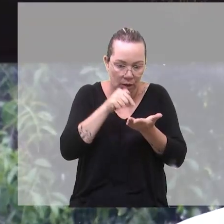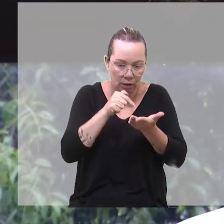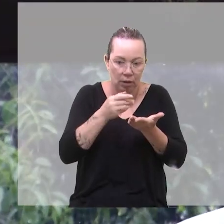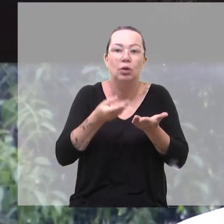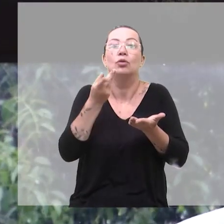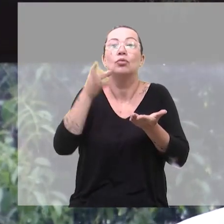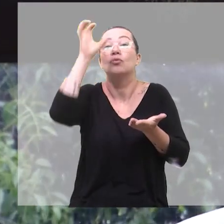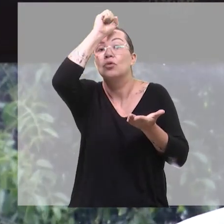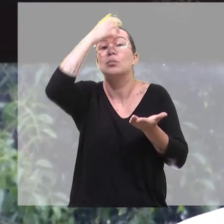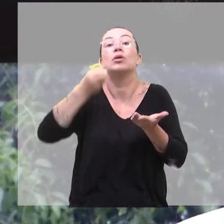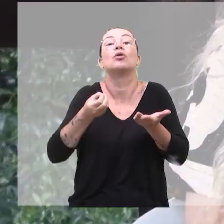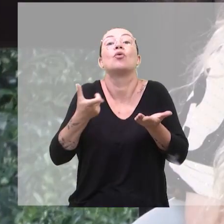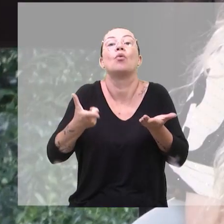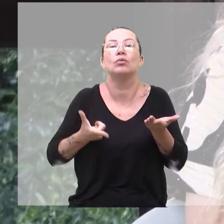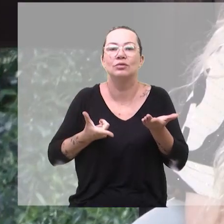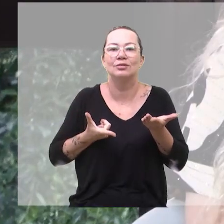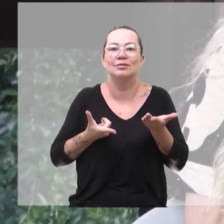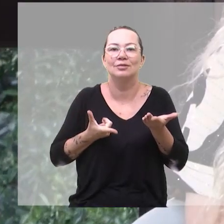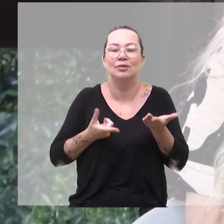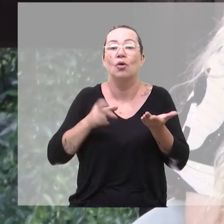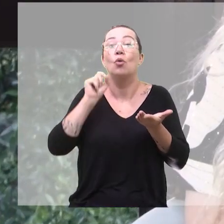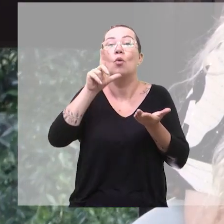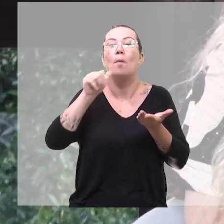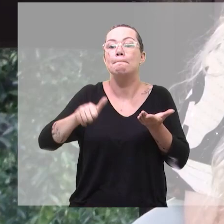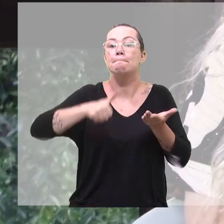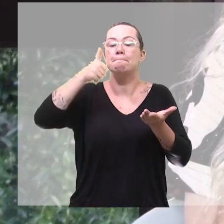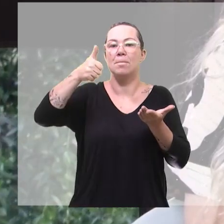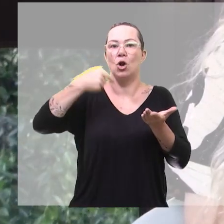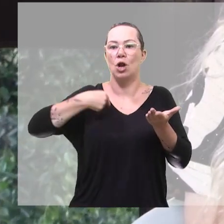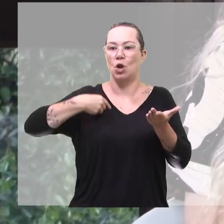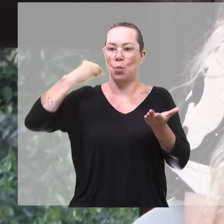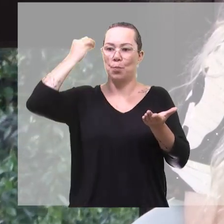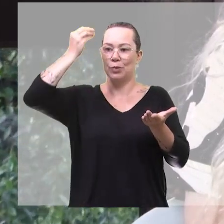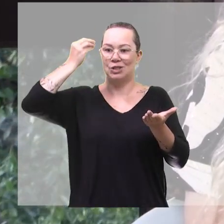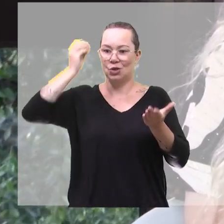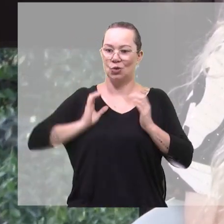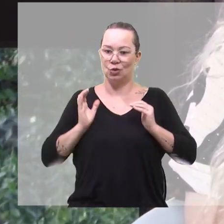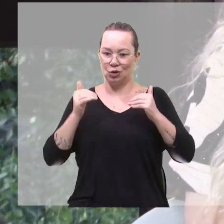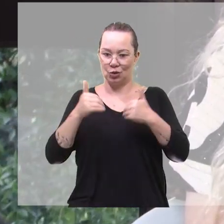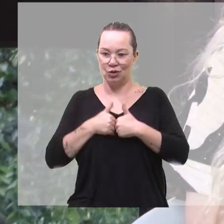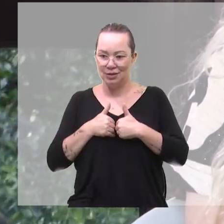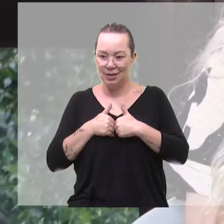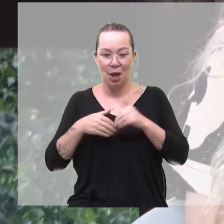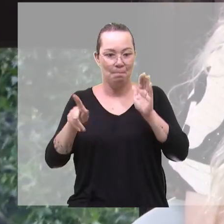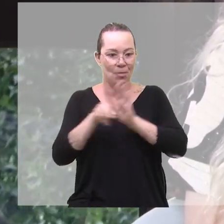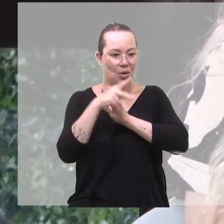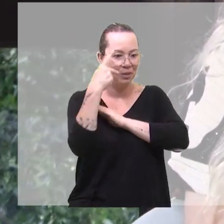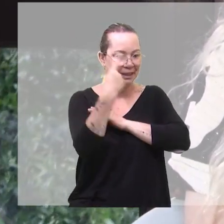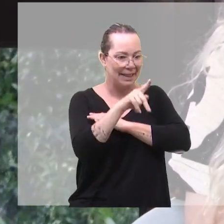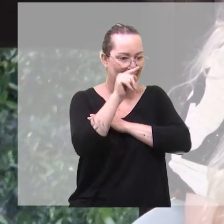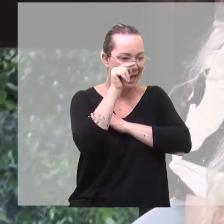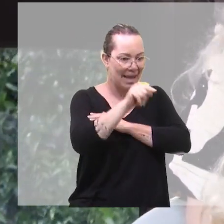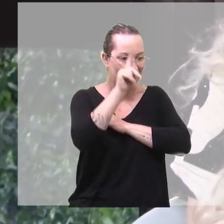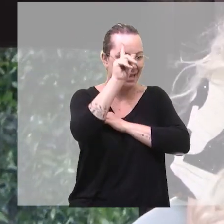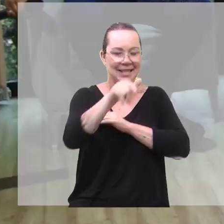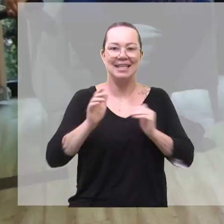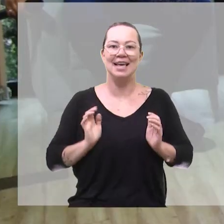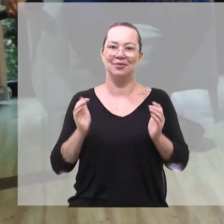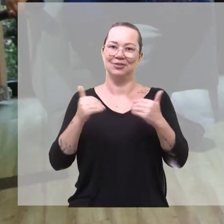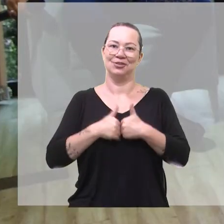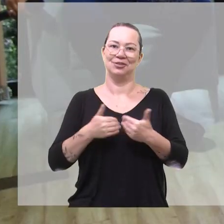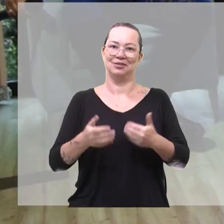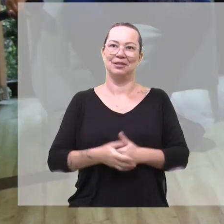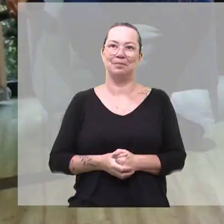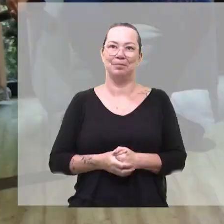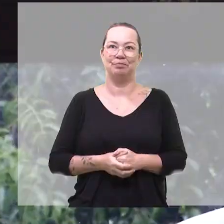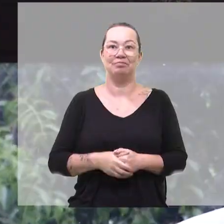aula, onde é que a gente vai aprender? E eu digo para vocês, quem melhor para ser um psicólogo de autistas que um autista?